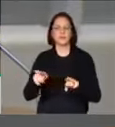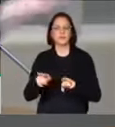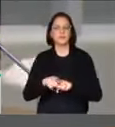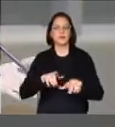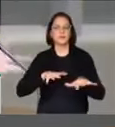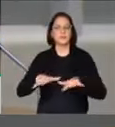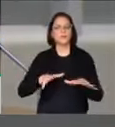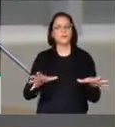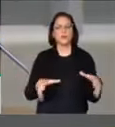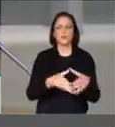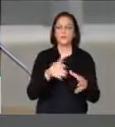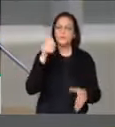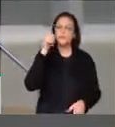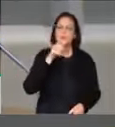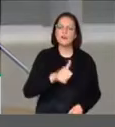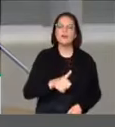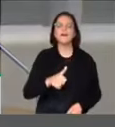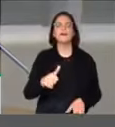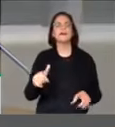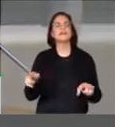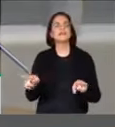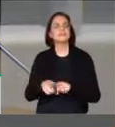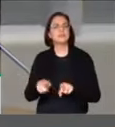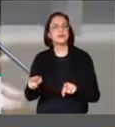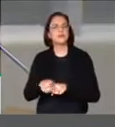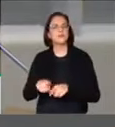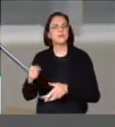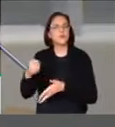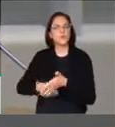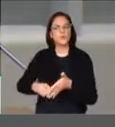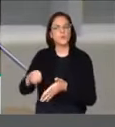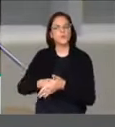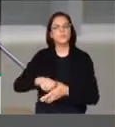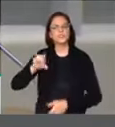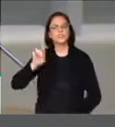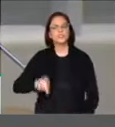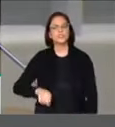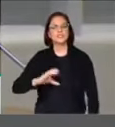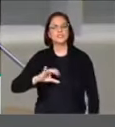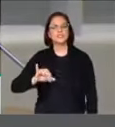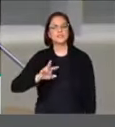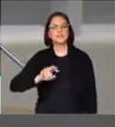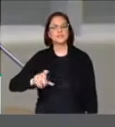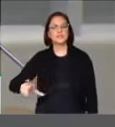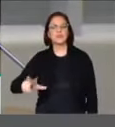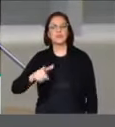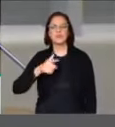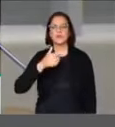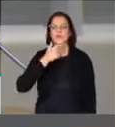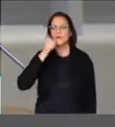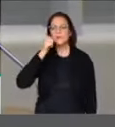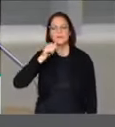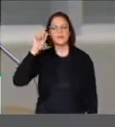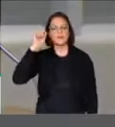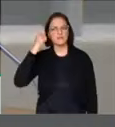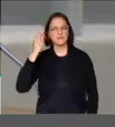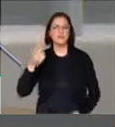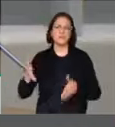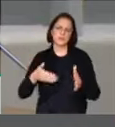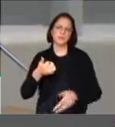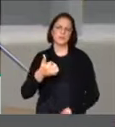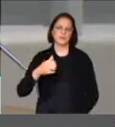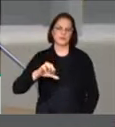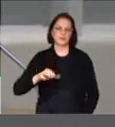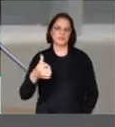movimento de mulheres, do movimento por direitos civis dos negros e negras, à época de 68,